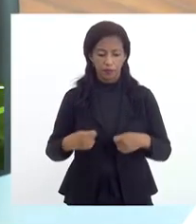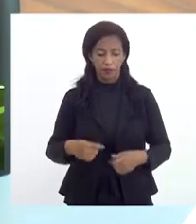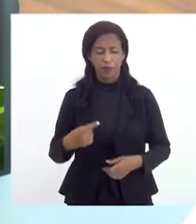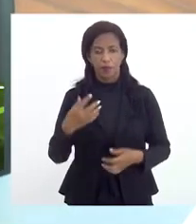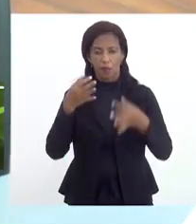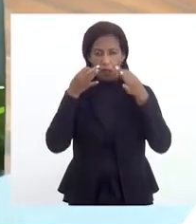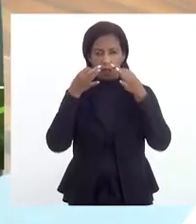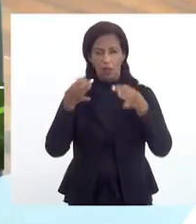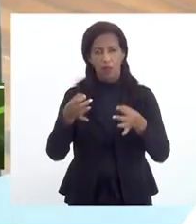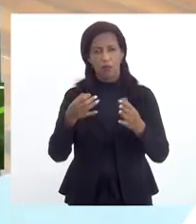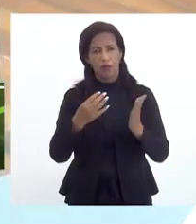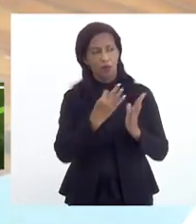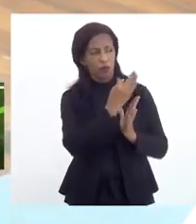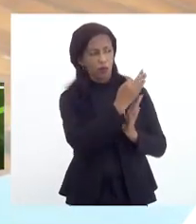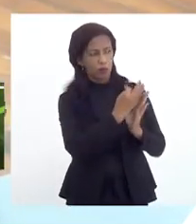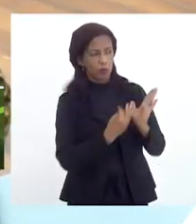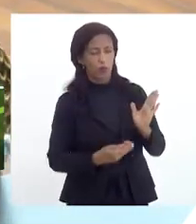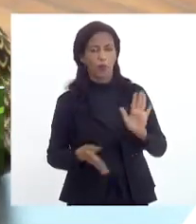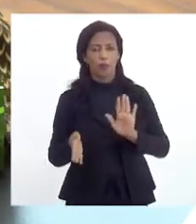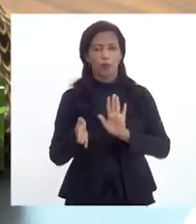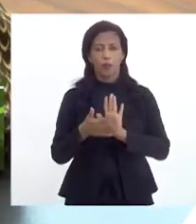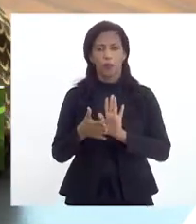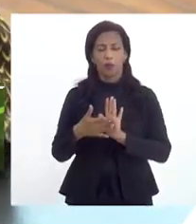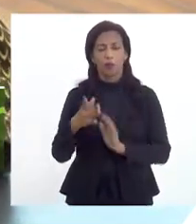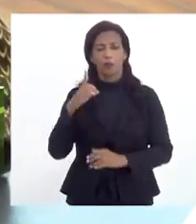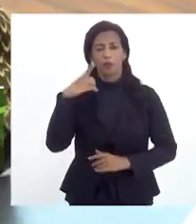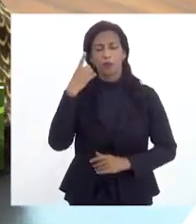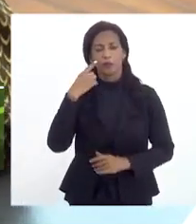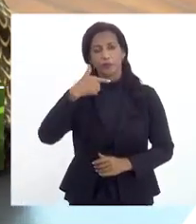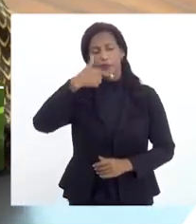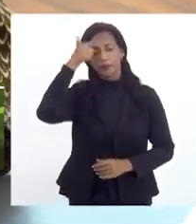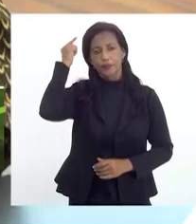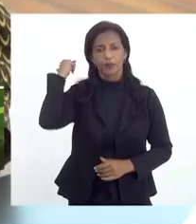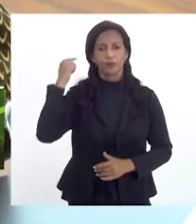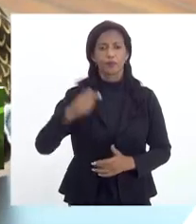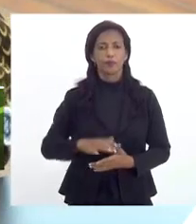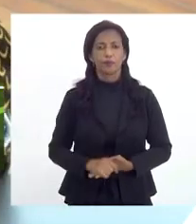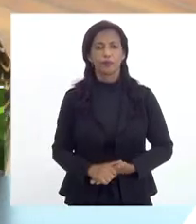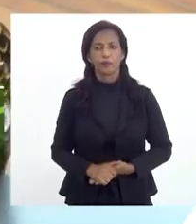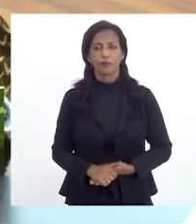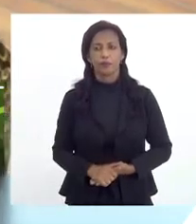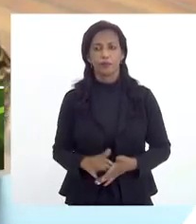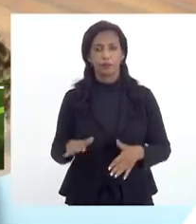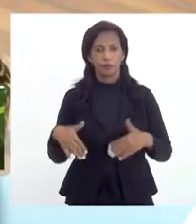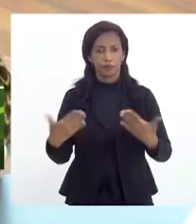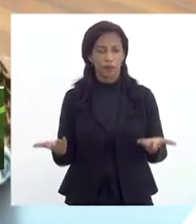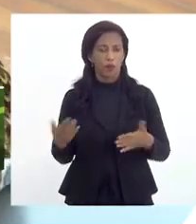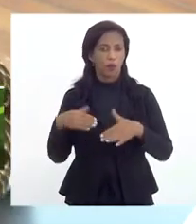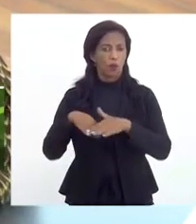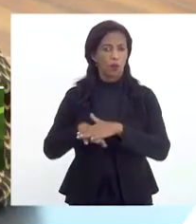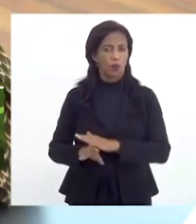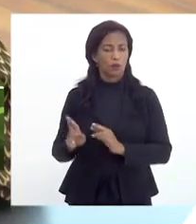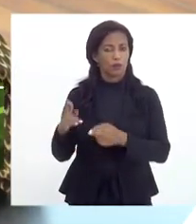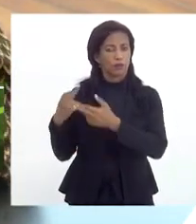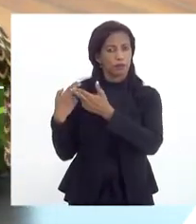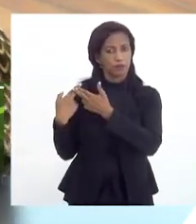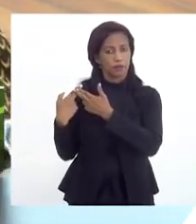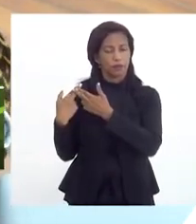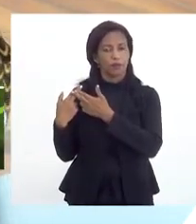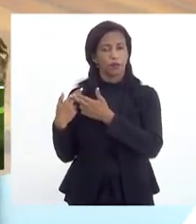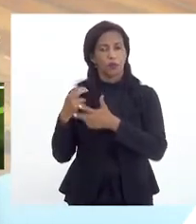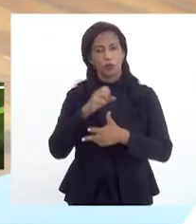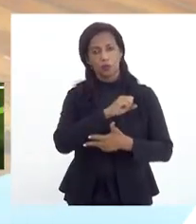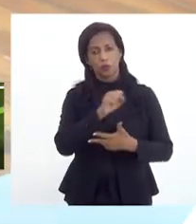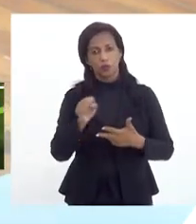vi atentamente A redação proposta Pelo deputado Luiz Paulo É óbvio Guardamos aí As responsabilidades Dos